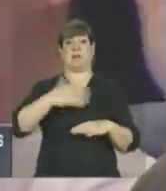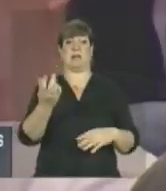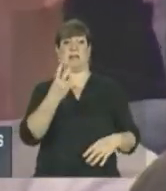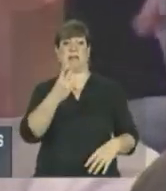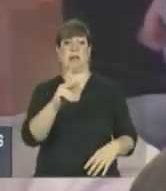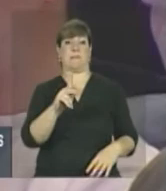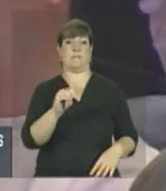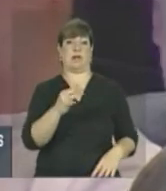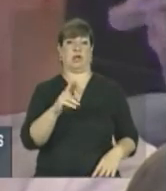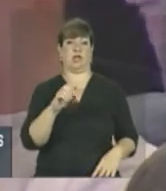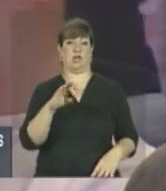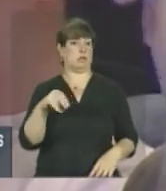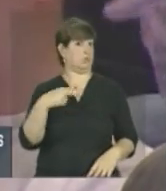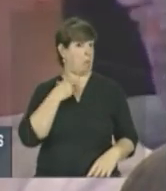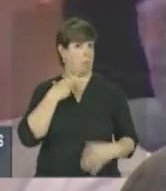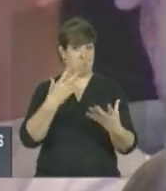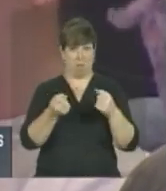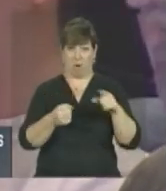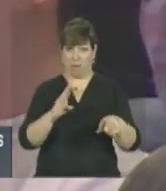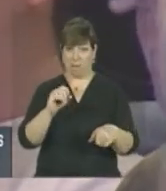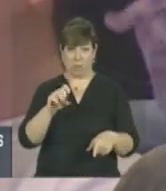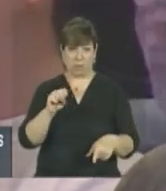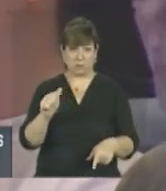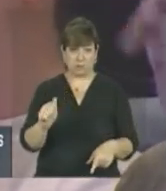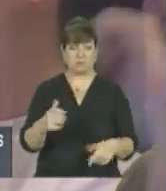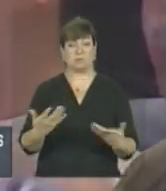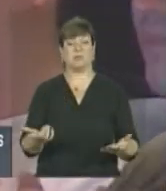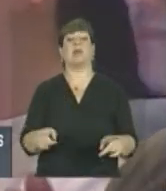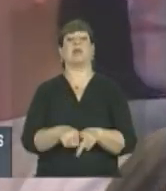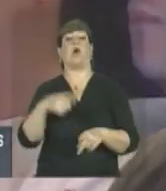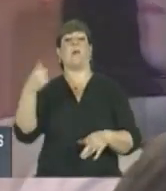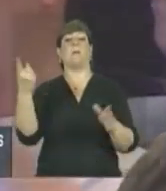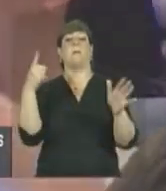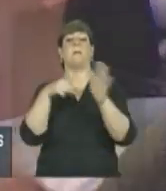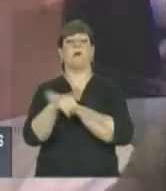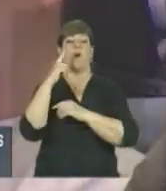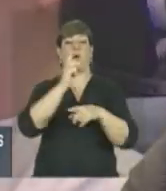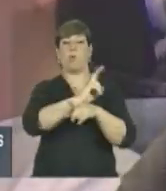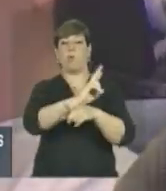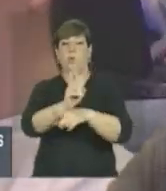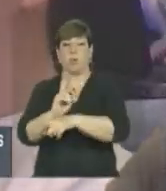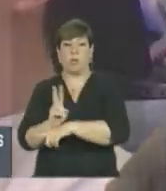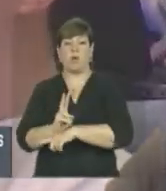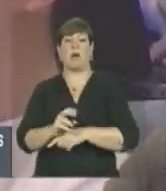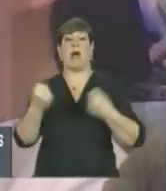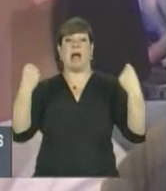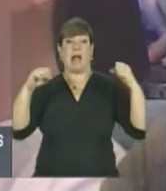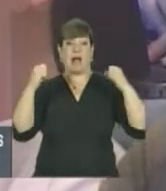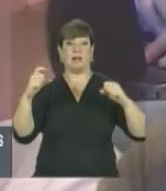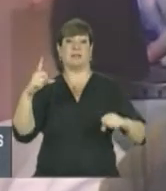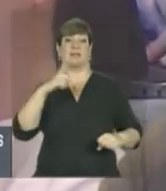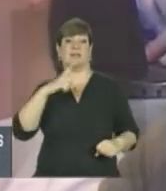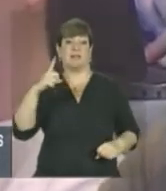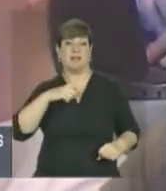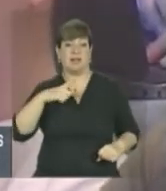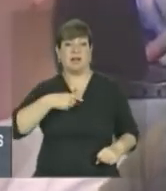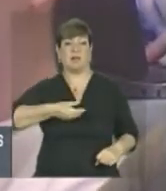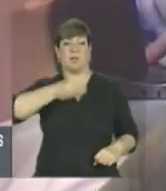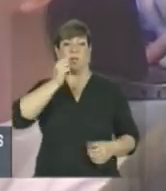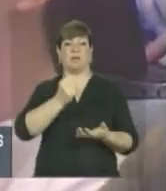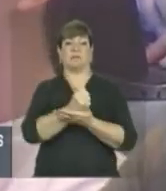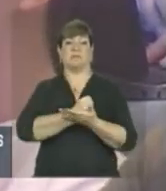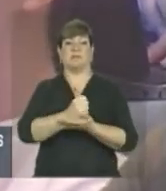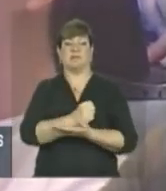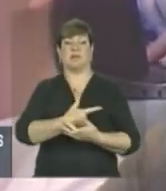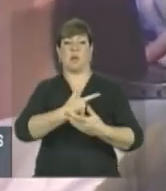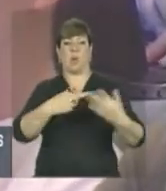E outra pergunta que eu queria fazer é a respeito ao controle, por exemplo, de atletas que tenham sido flagrados no doping, que no ano passado houve esse probleminha, teve acho que a Clemilda